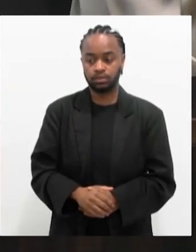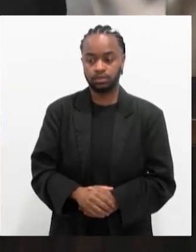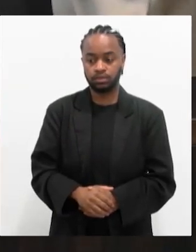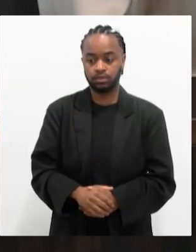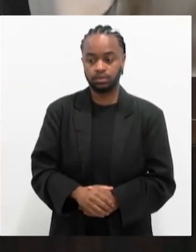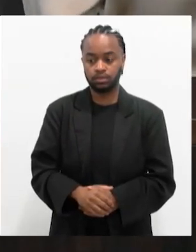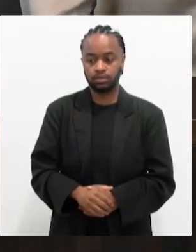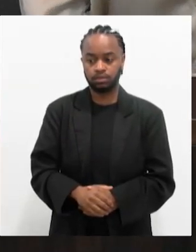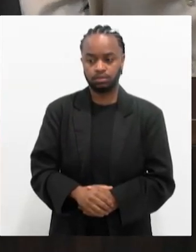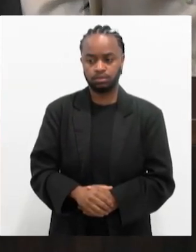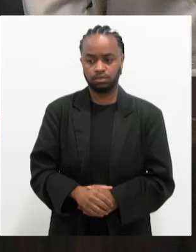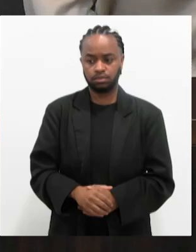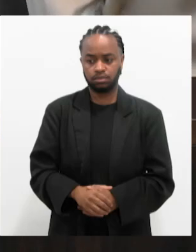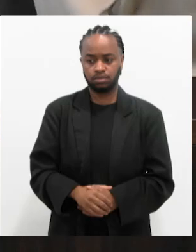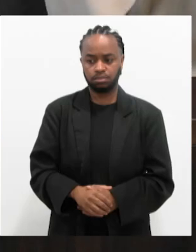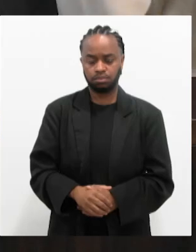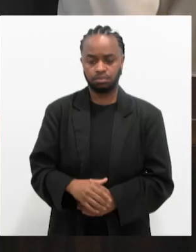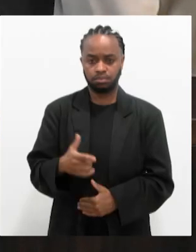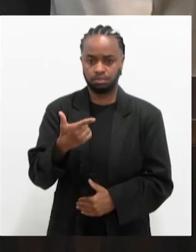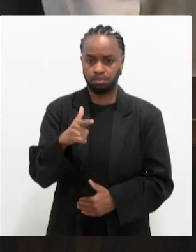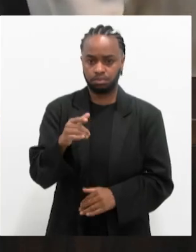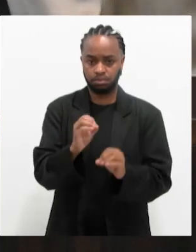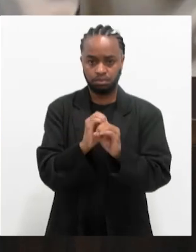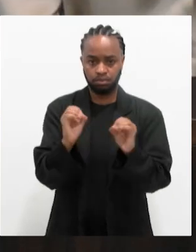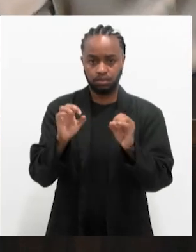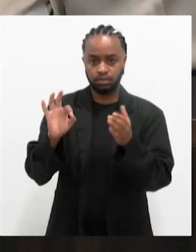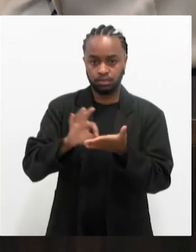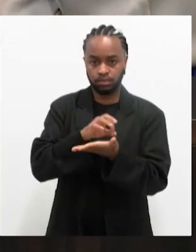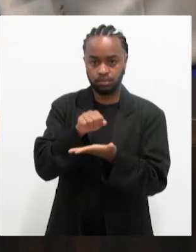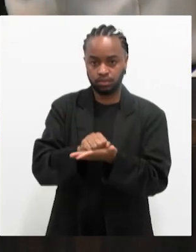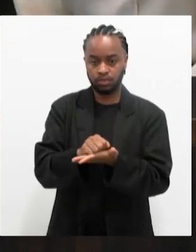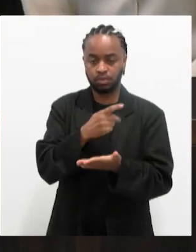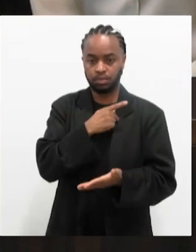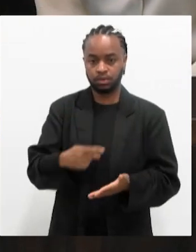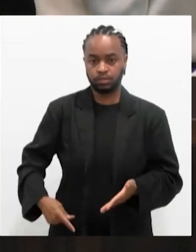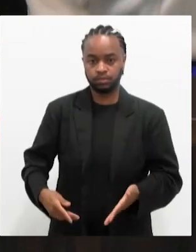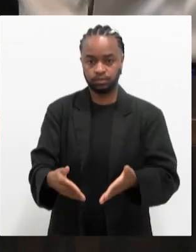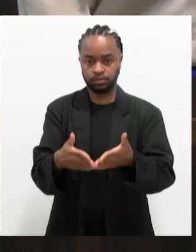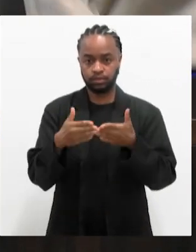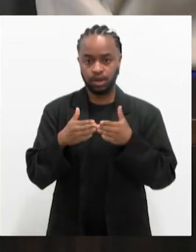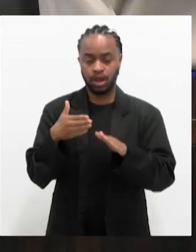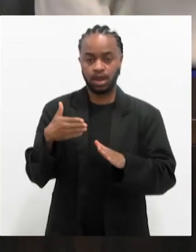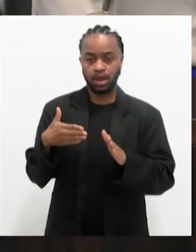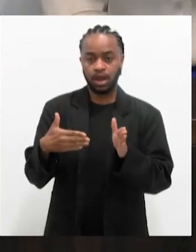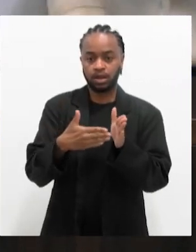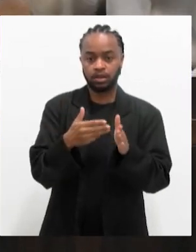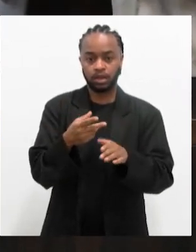Não havendo mais oradores inscritos, a presidência suspende a sessão até às